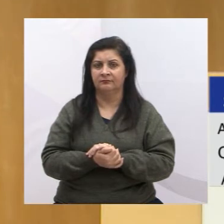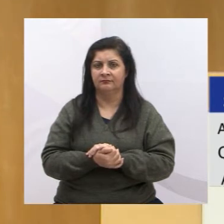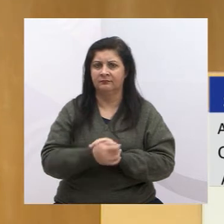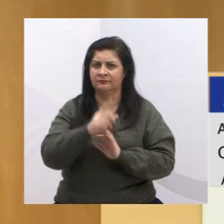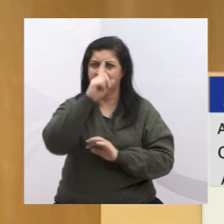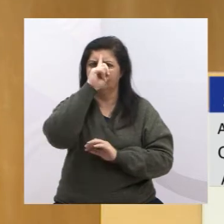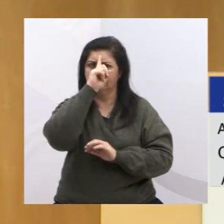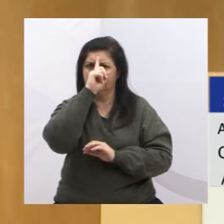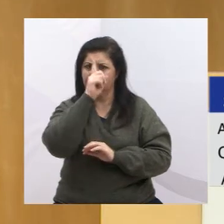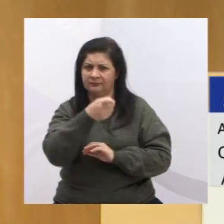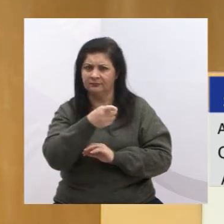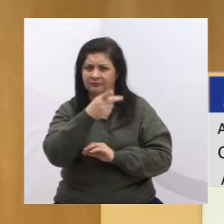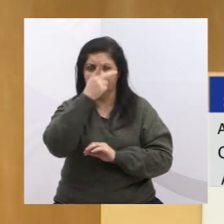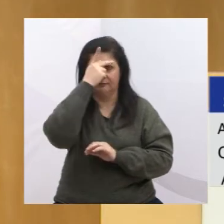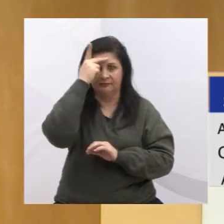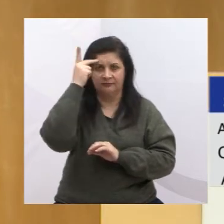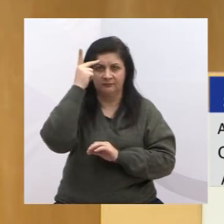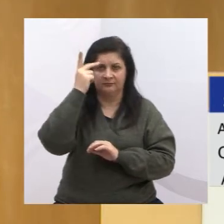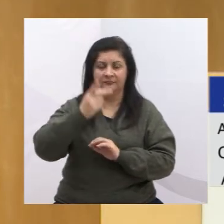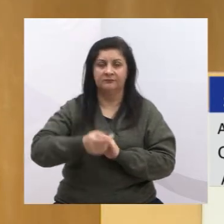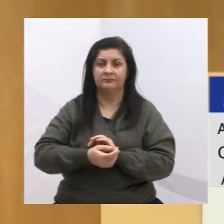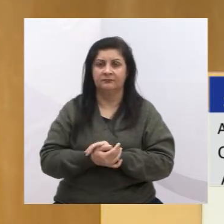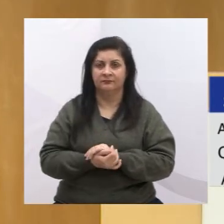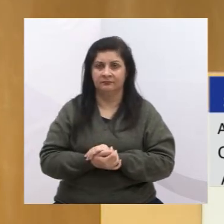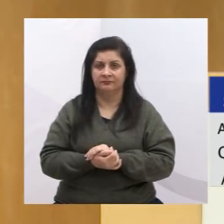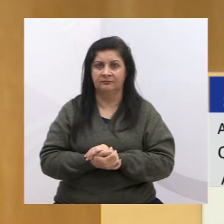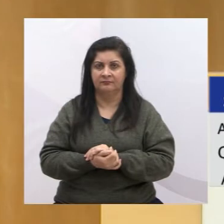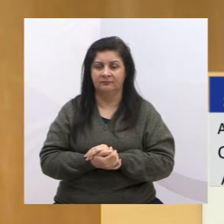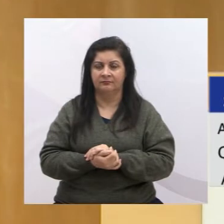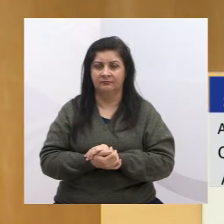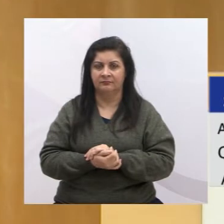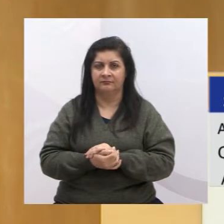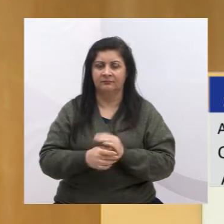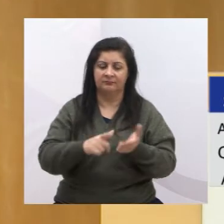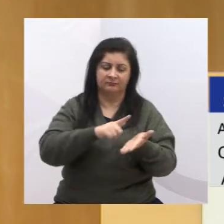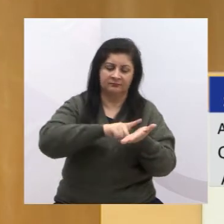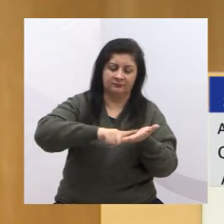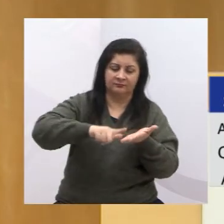obrigar as pessoas a fazer a limpeza.